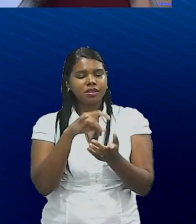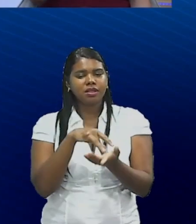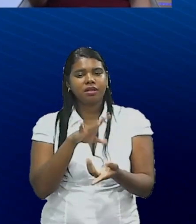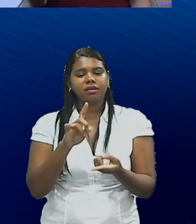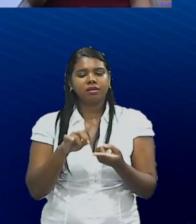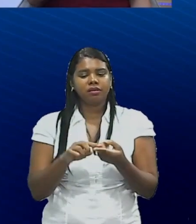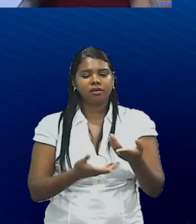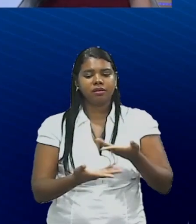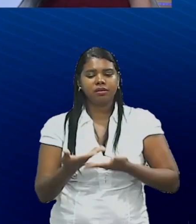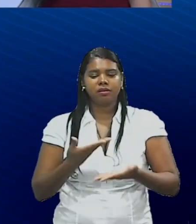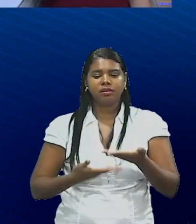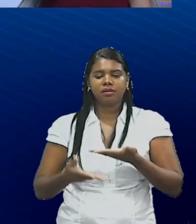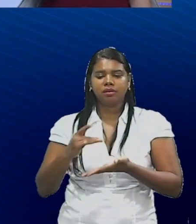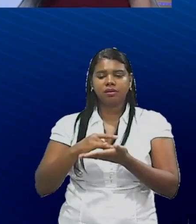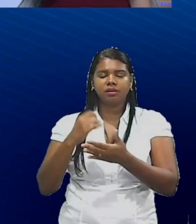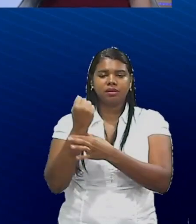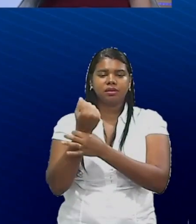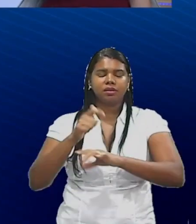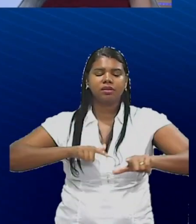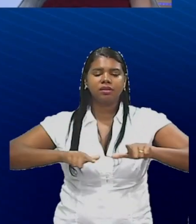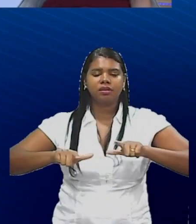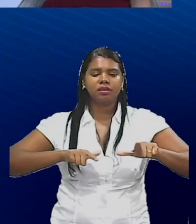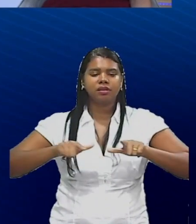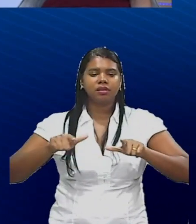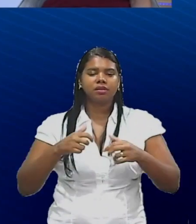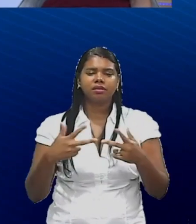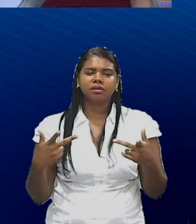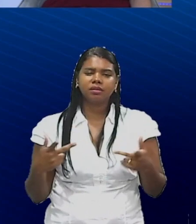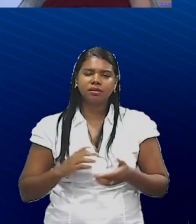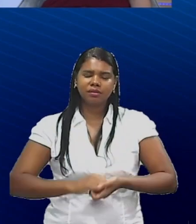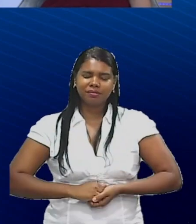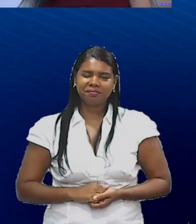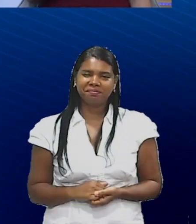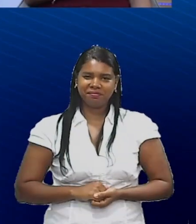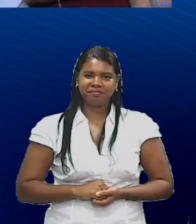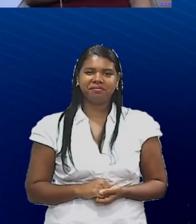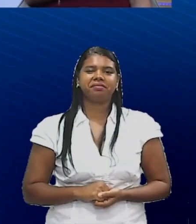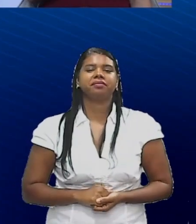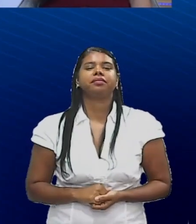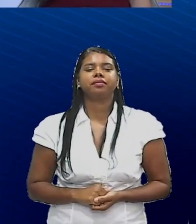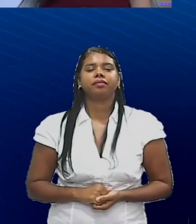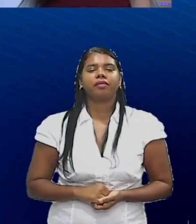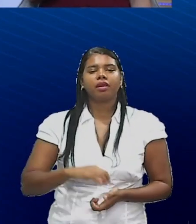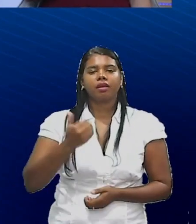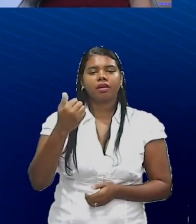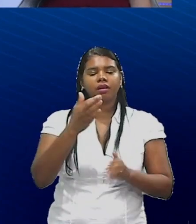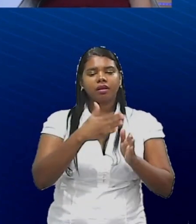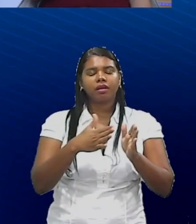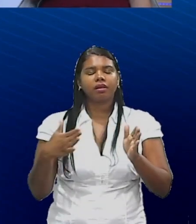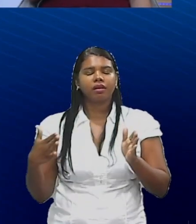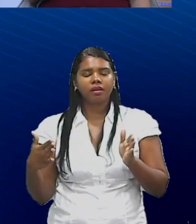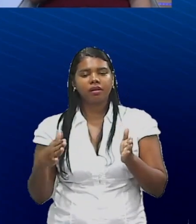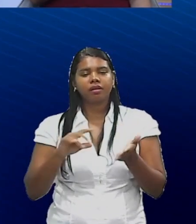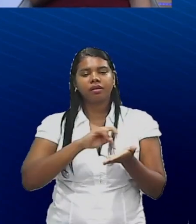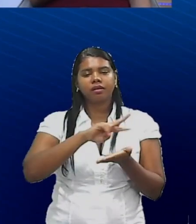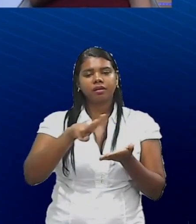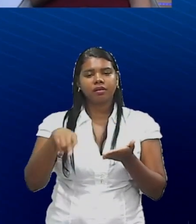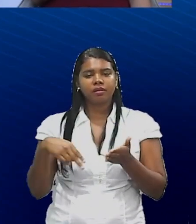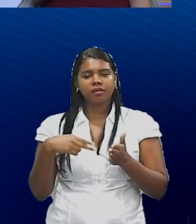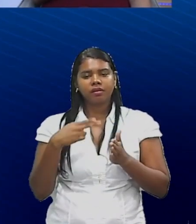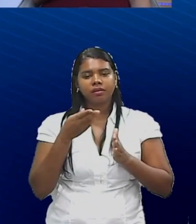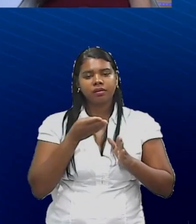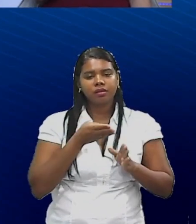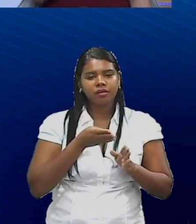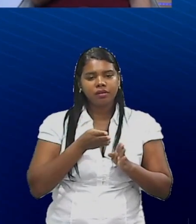com segurança do trabalho. Então, essa norma ela tem 10 seções, das quais ela orienta, né,